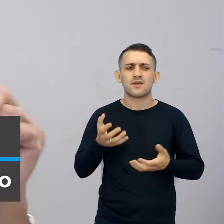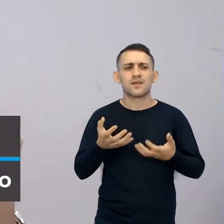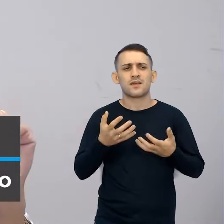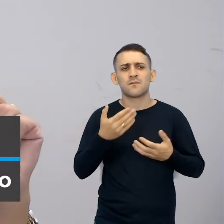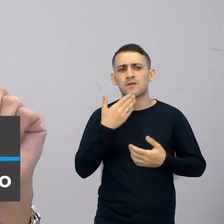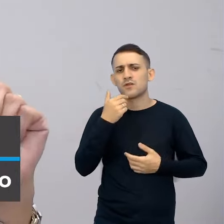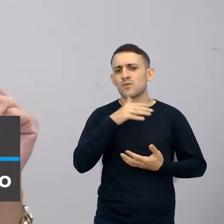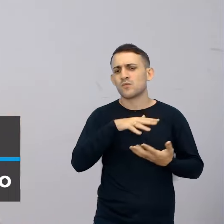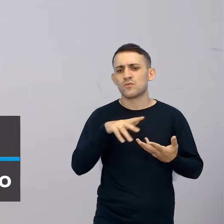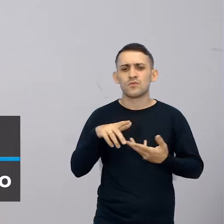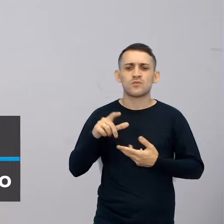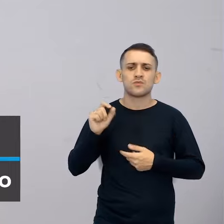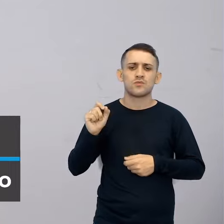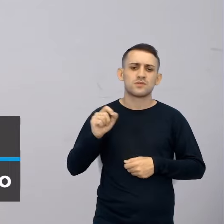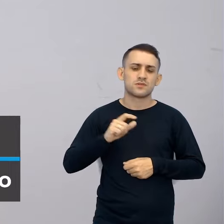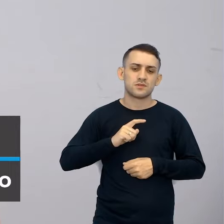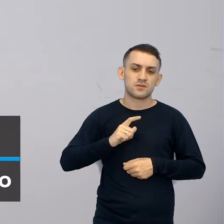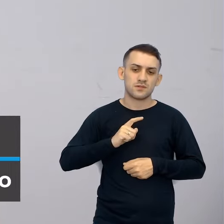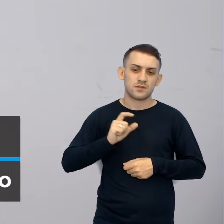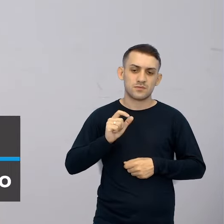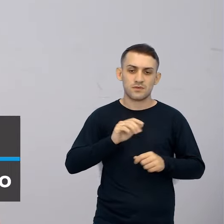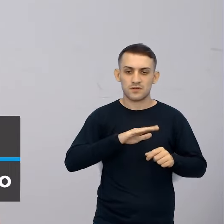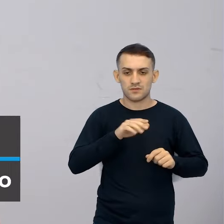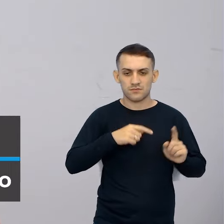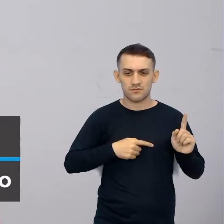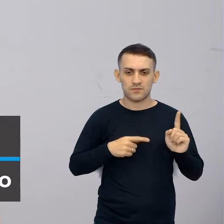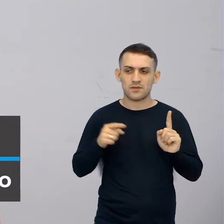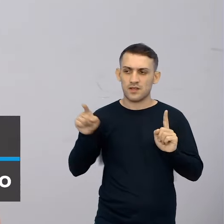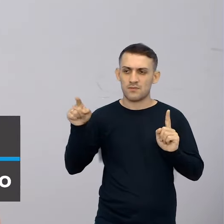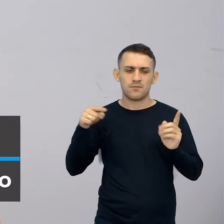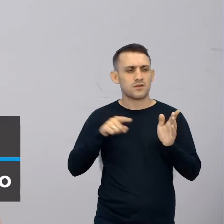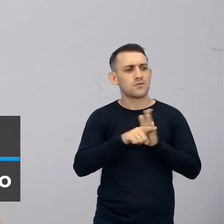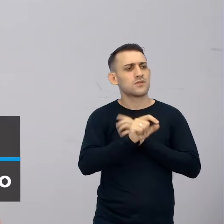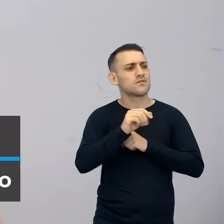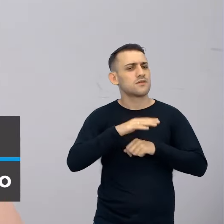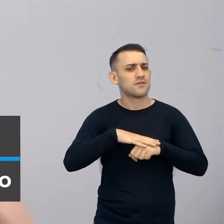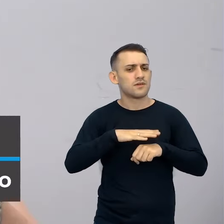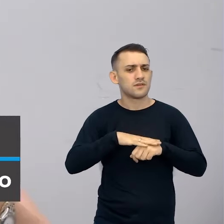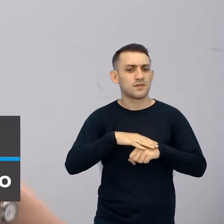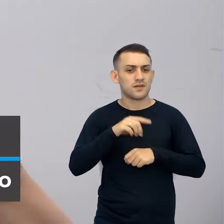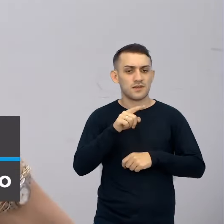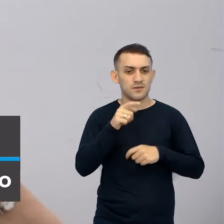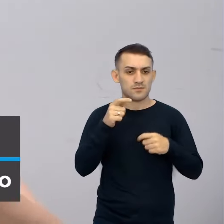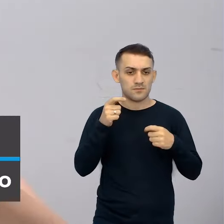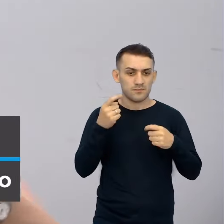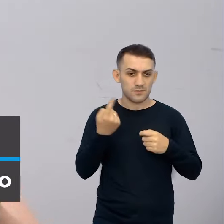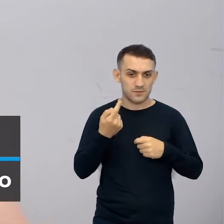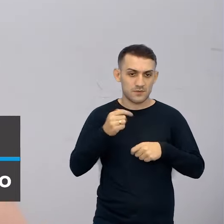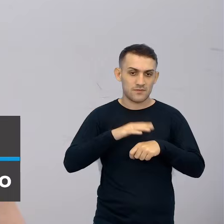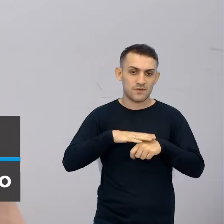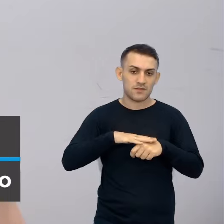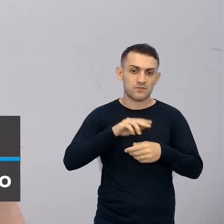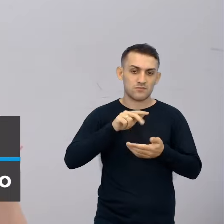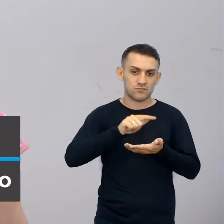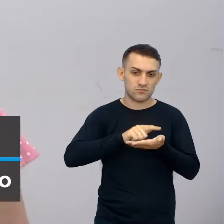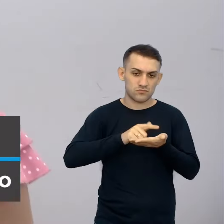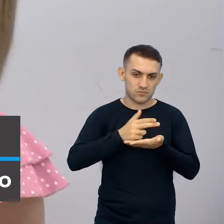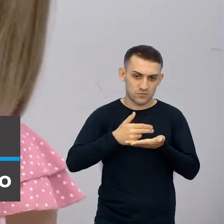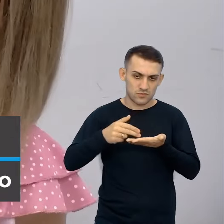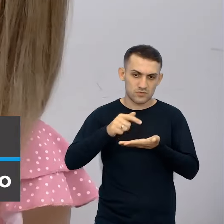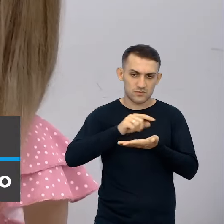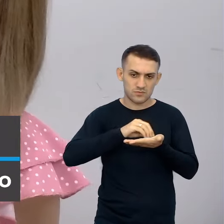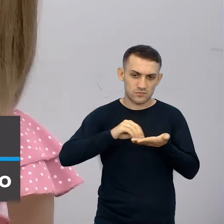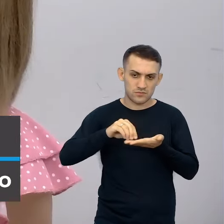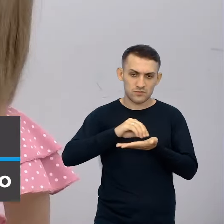sei o quê. Aí chega em uma determinada criança, ela fala assim, o que você vai fazer? Então ele tinha que primeiro fazer o protótipo, né? Um desenho. Aí ele diz